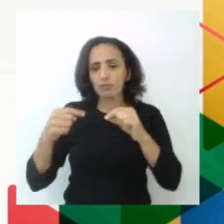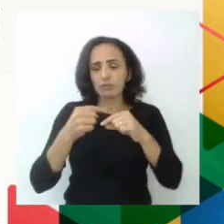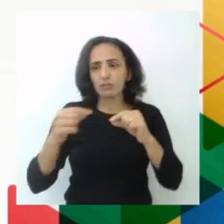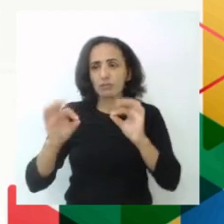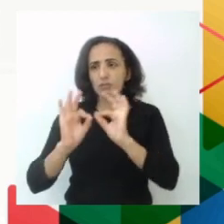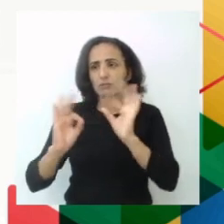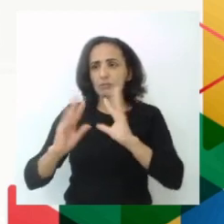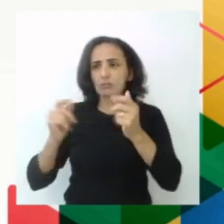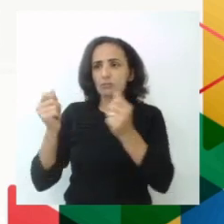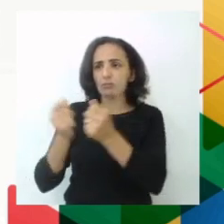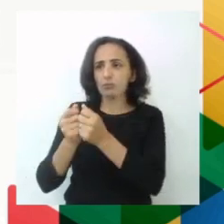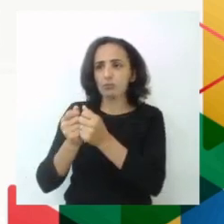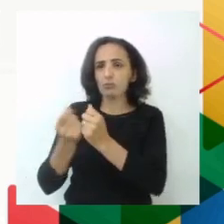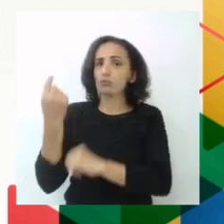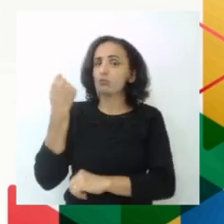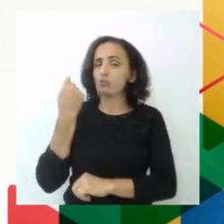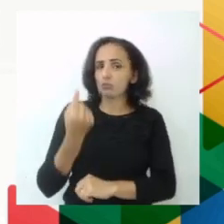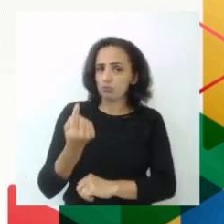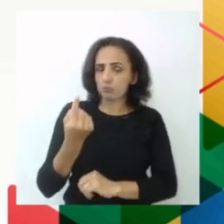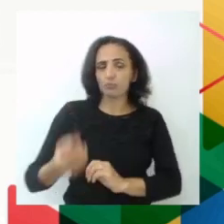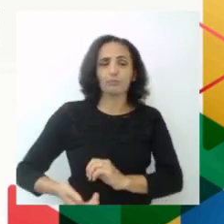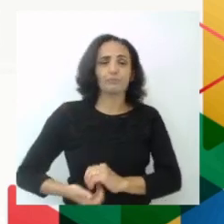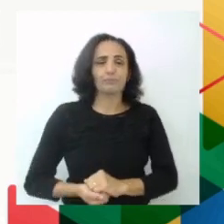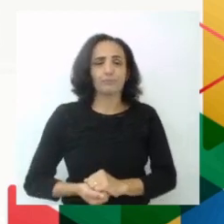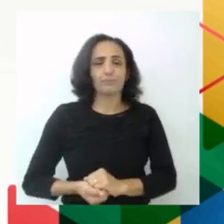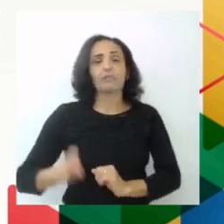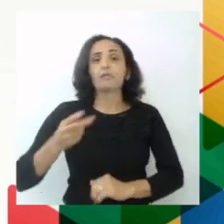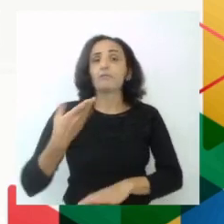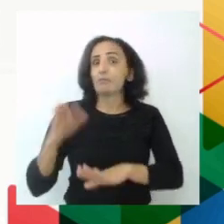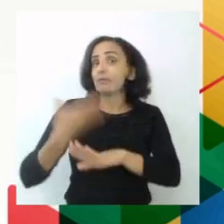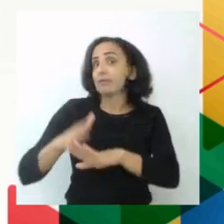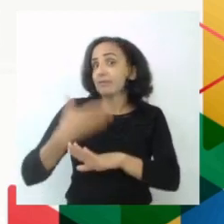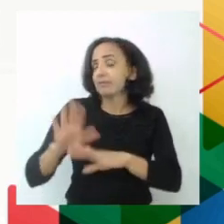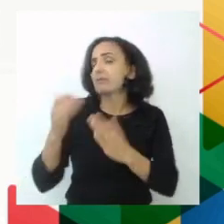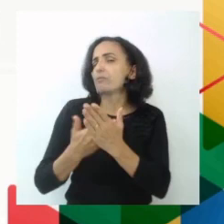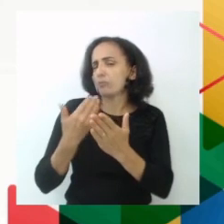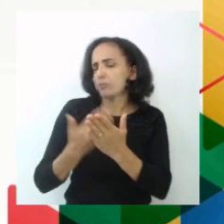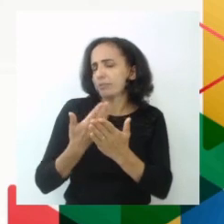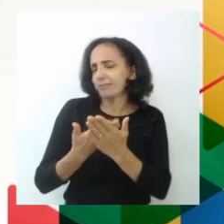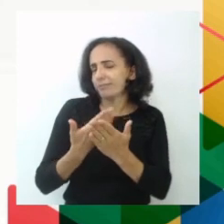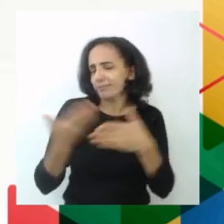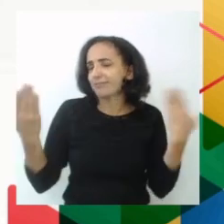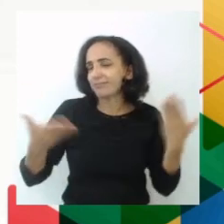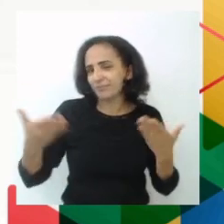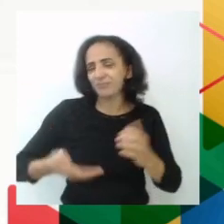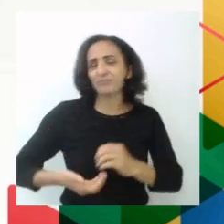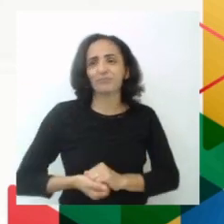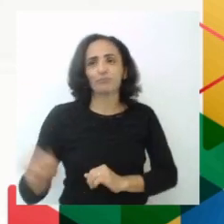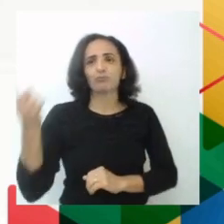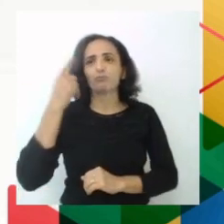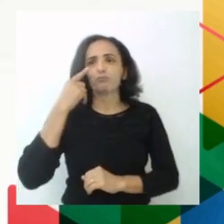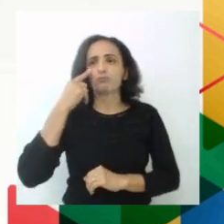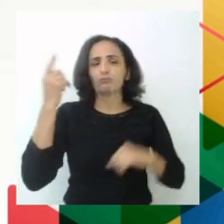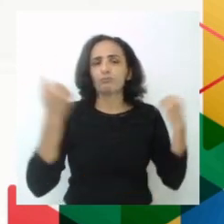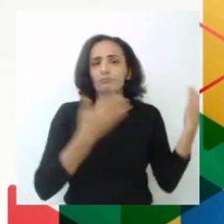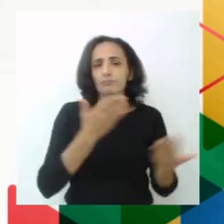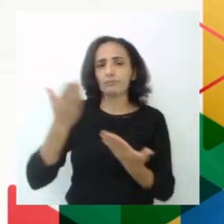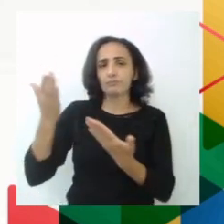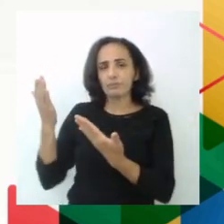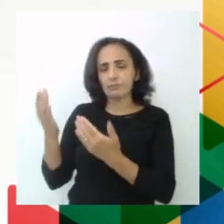chegar no 1. Então, vamos para a prática agora. Vamos entender isso na prática. Olha só esse exemplo